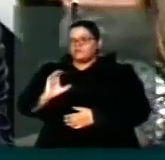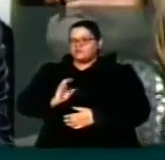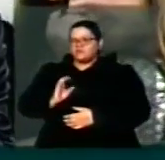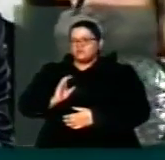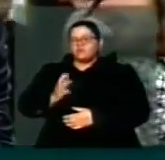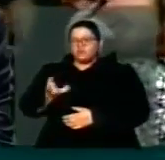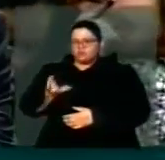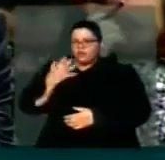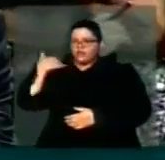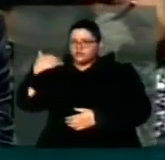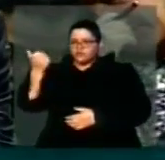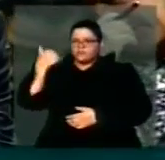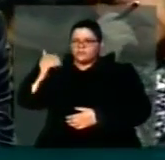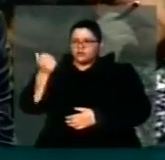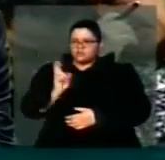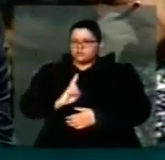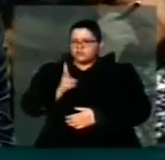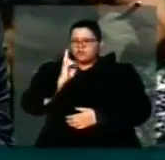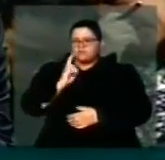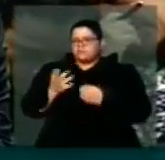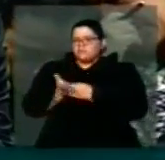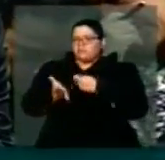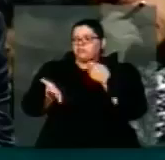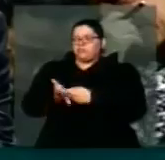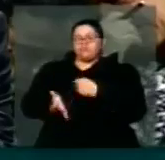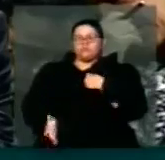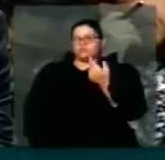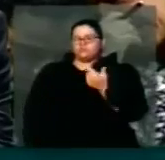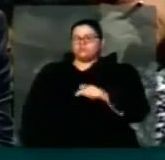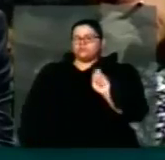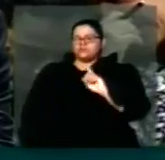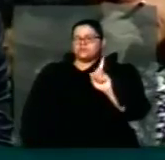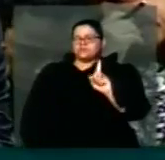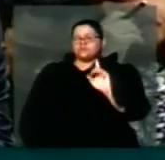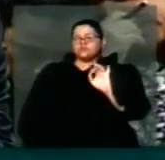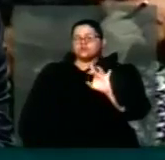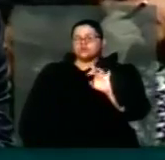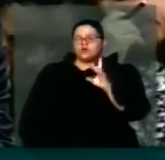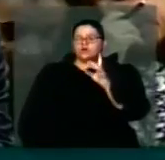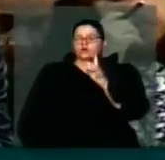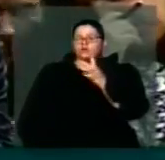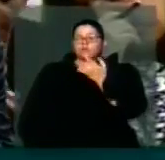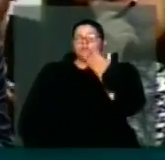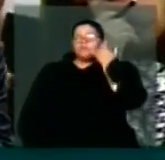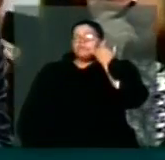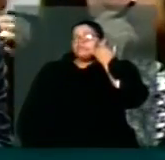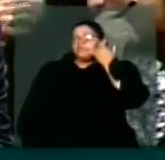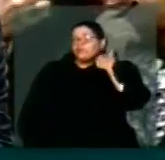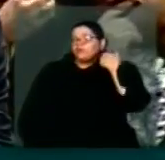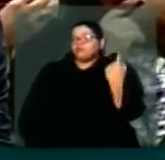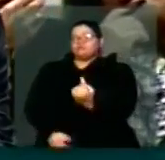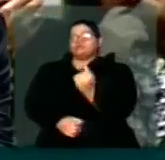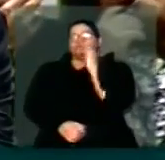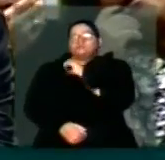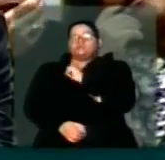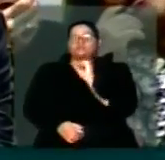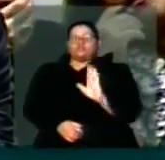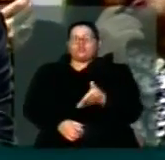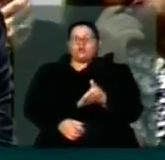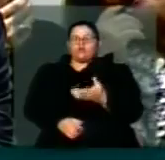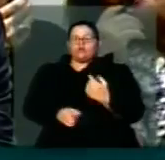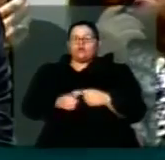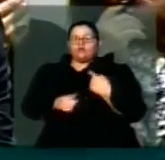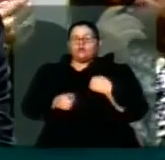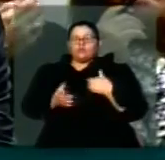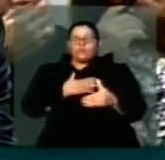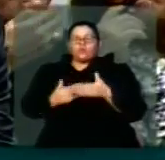sem necessidade de qualquer tipo de requerimento. É só pedir que eu estou aqui no mesmo momento para esclarecer